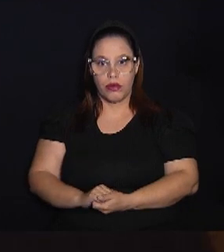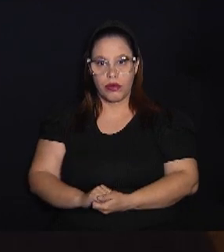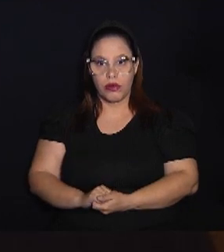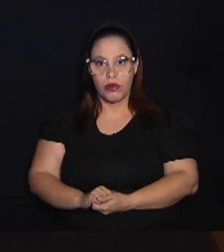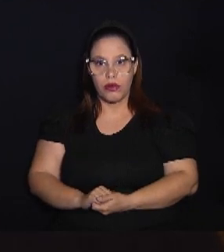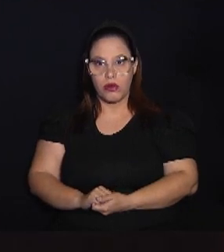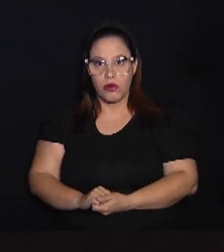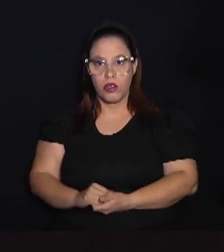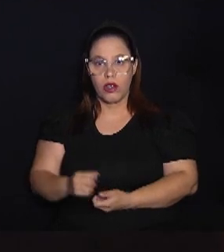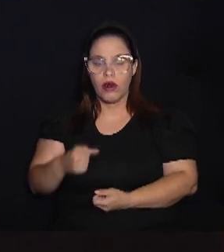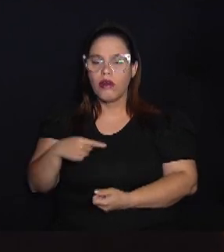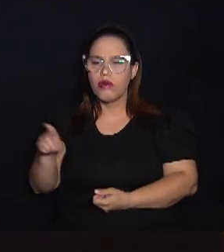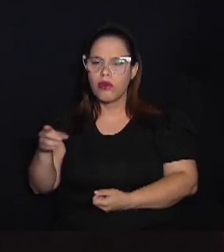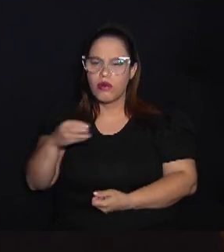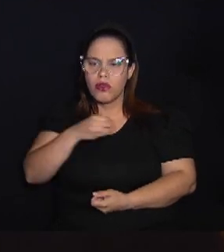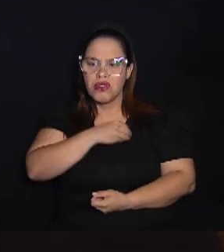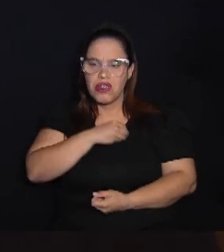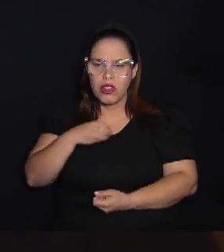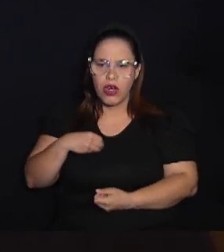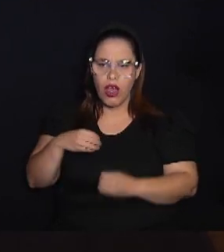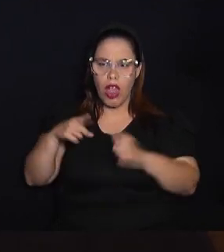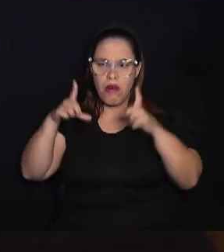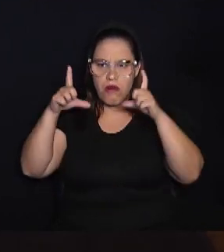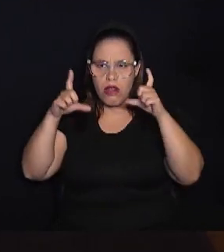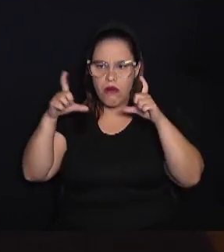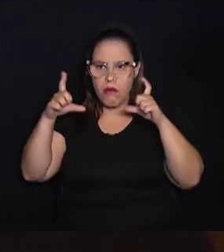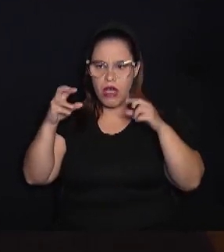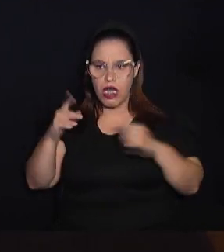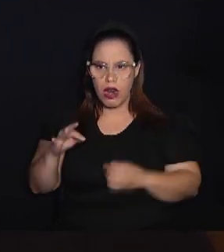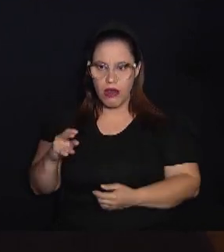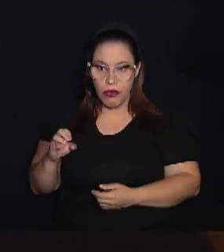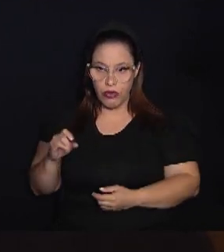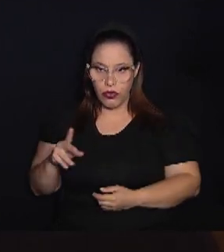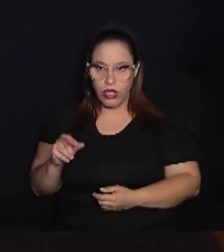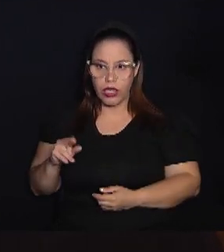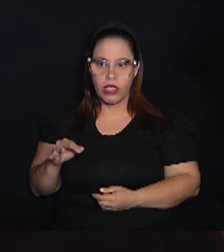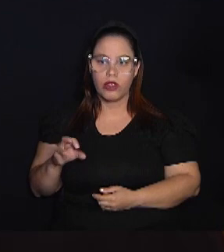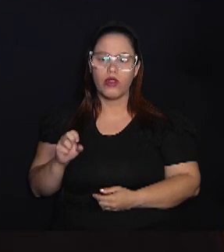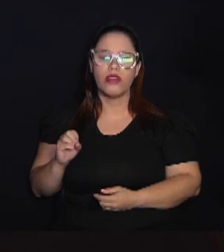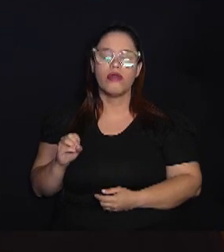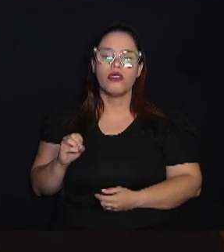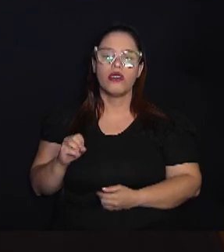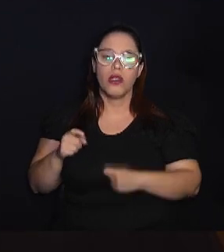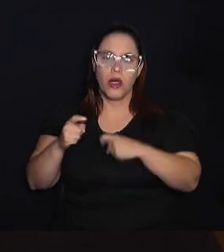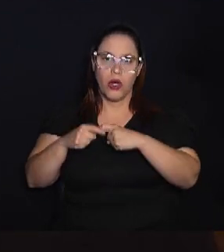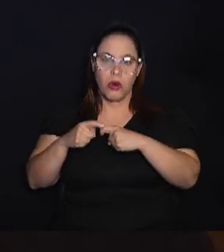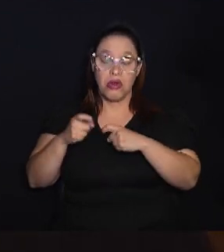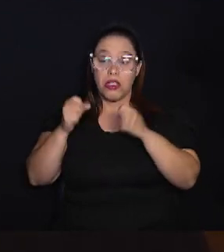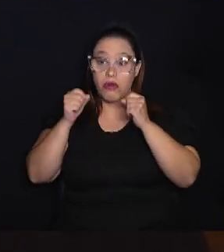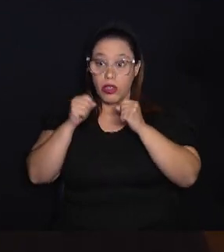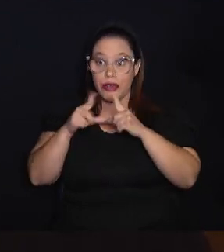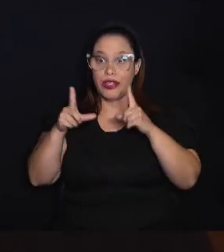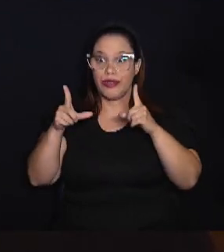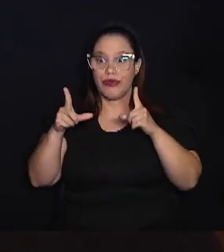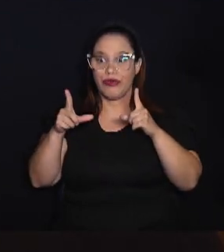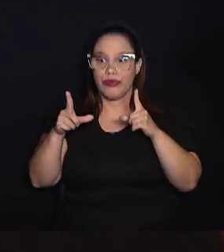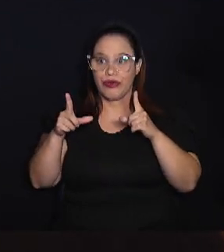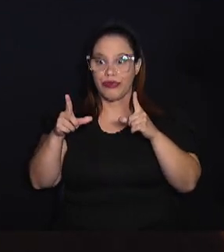a hora que eu fui fazer uma tomografia, uma ressonância, ele falou, o médico foi bem claro, olha, você não